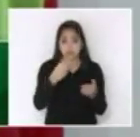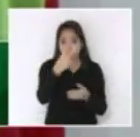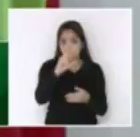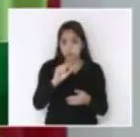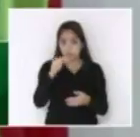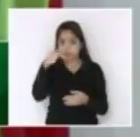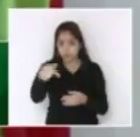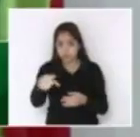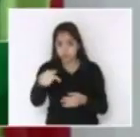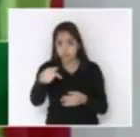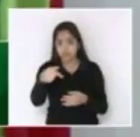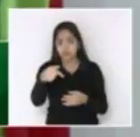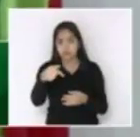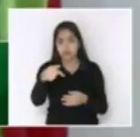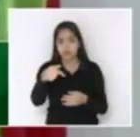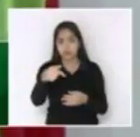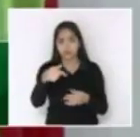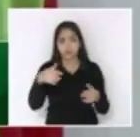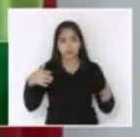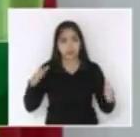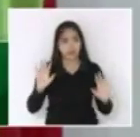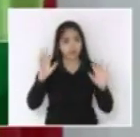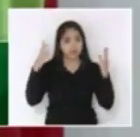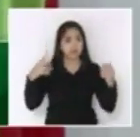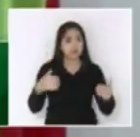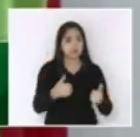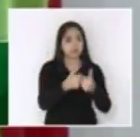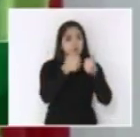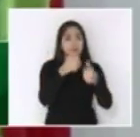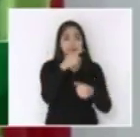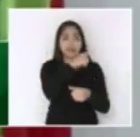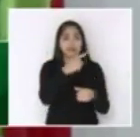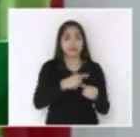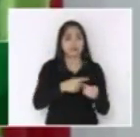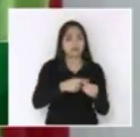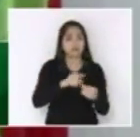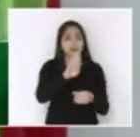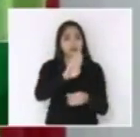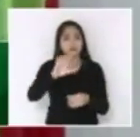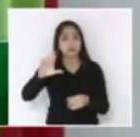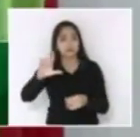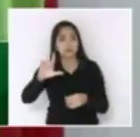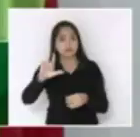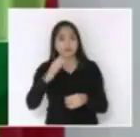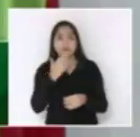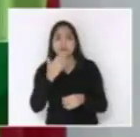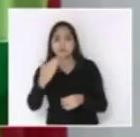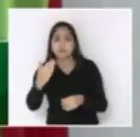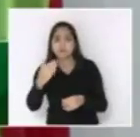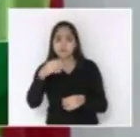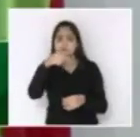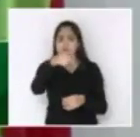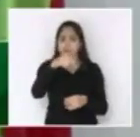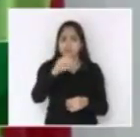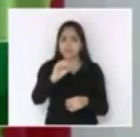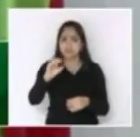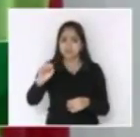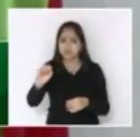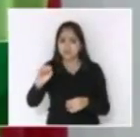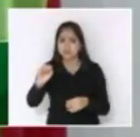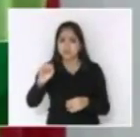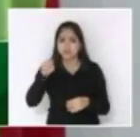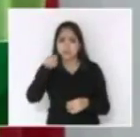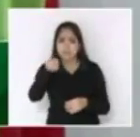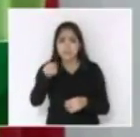2017, deputado Skudilac, o governo de Blumenau está solicitando 700 mil reais de investimento na